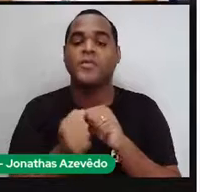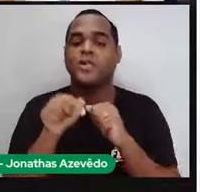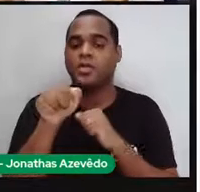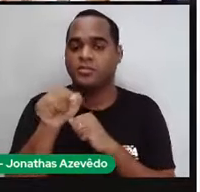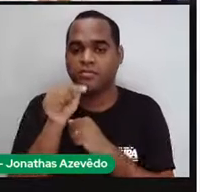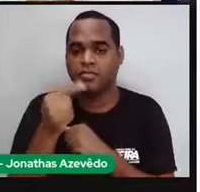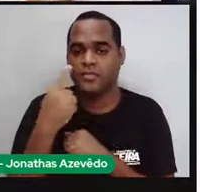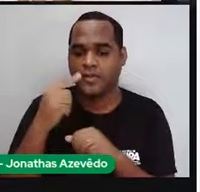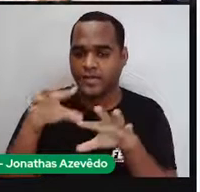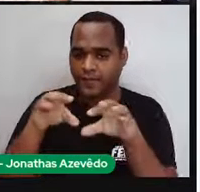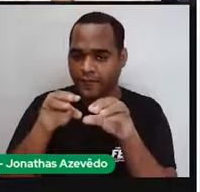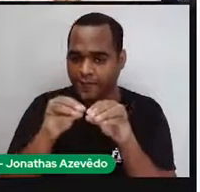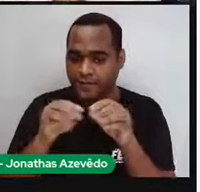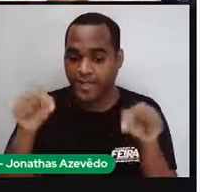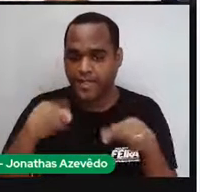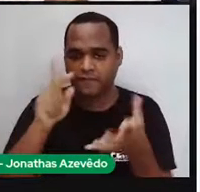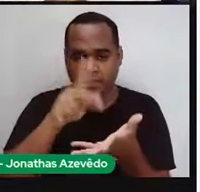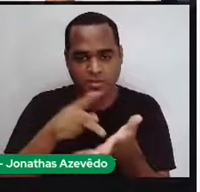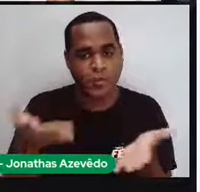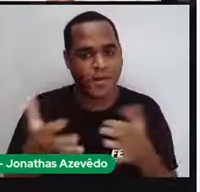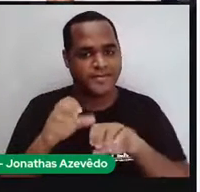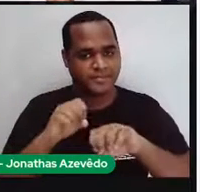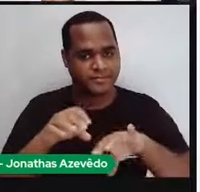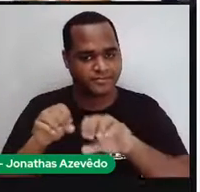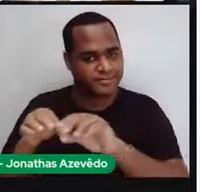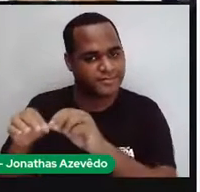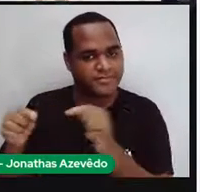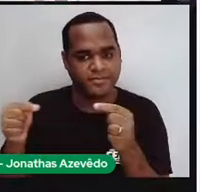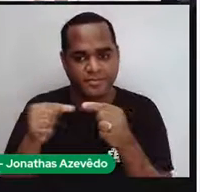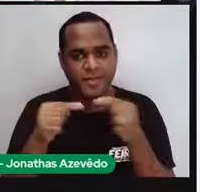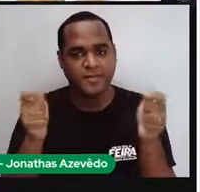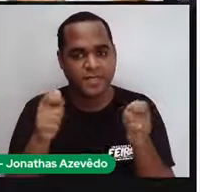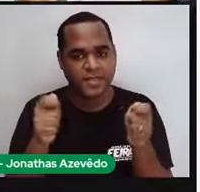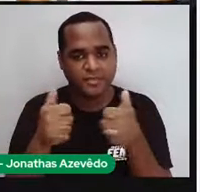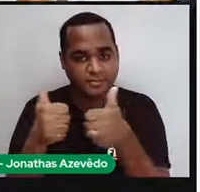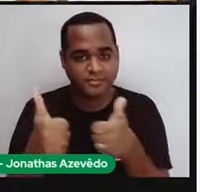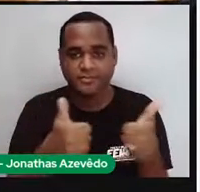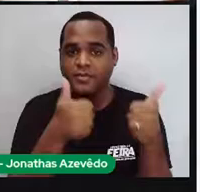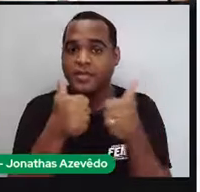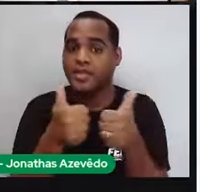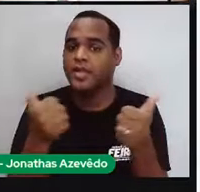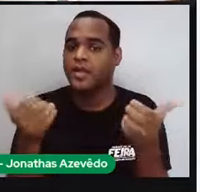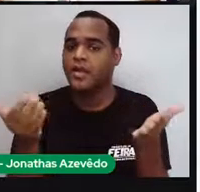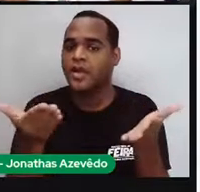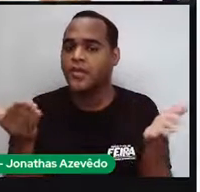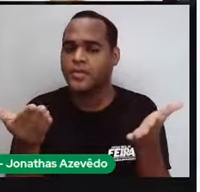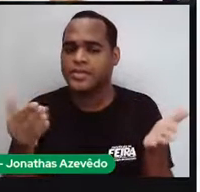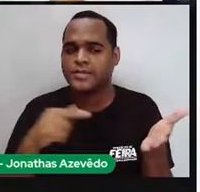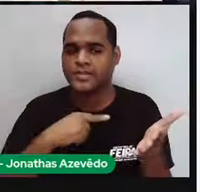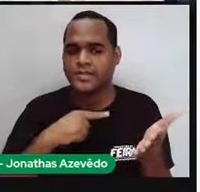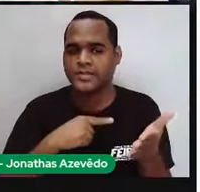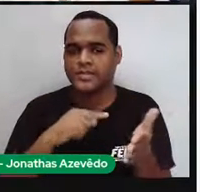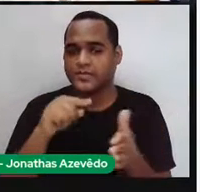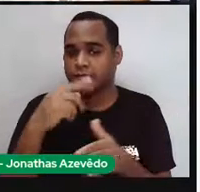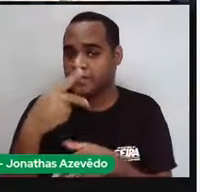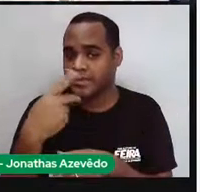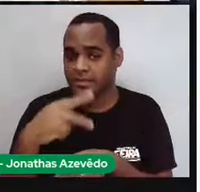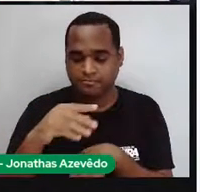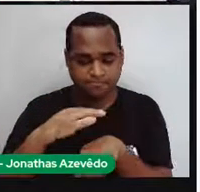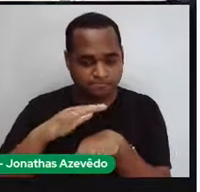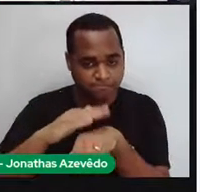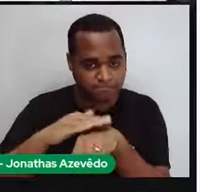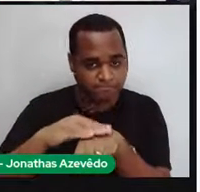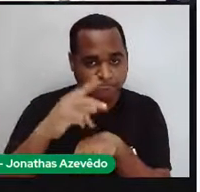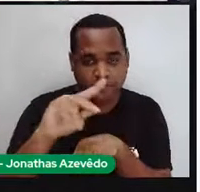trazer aqui para nossa realidade aqui da nossa aula beleza bom então já começa